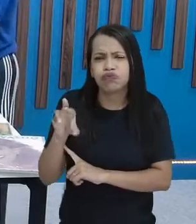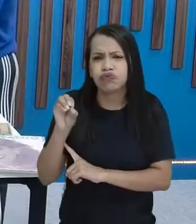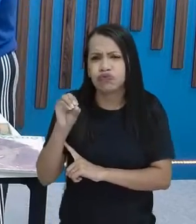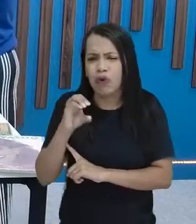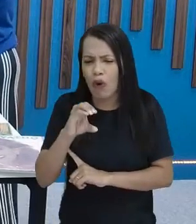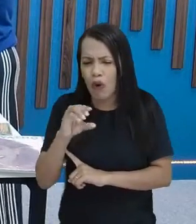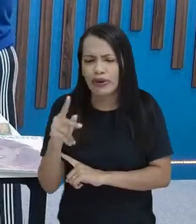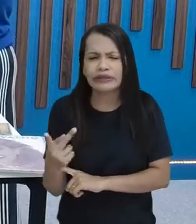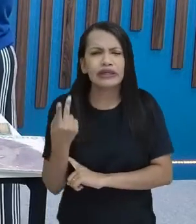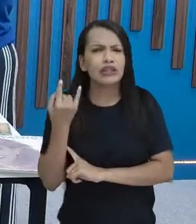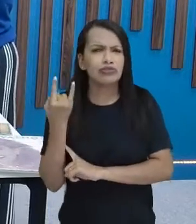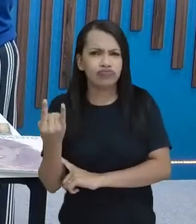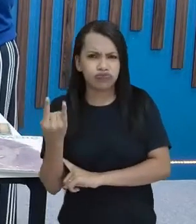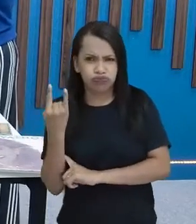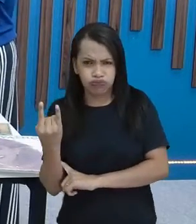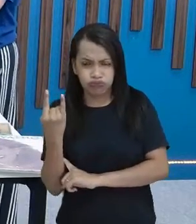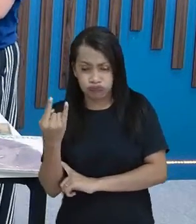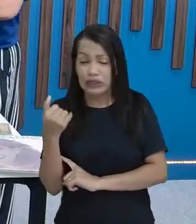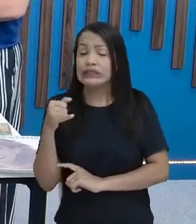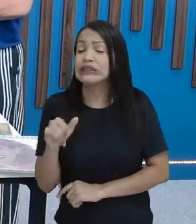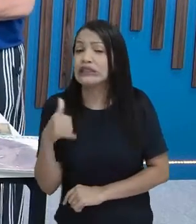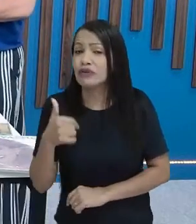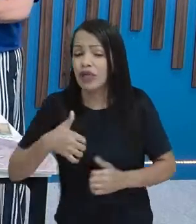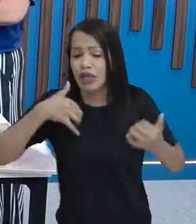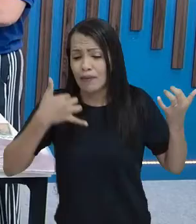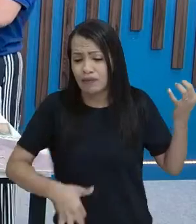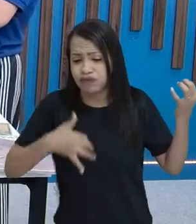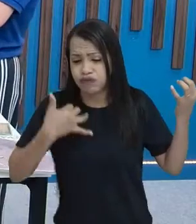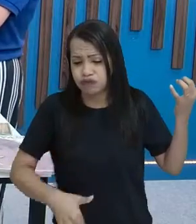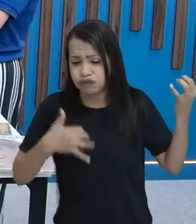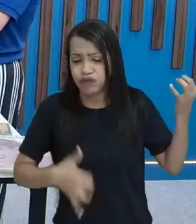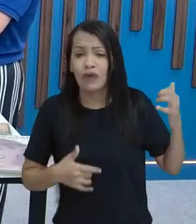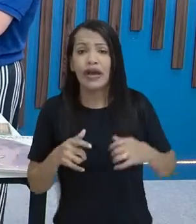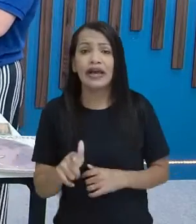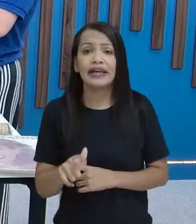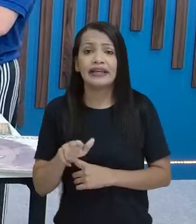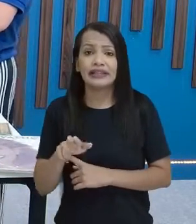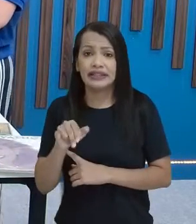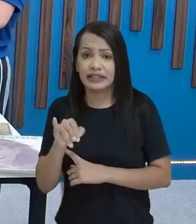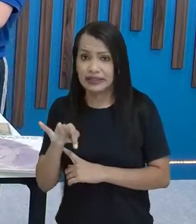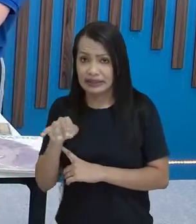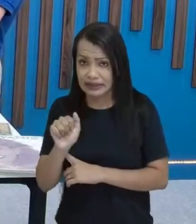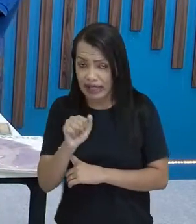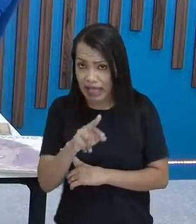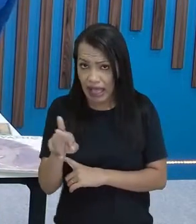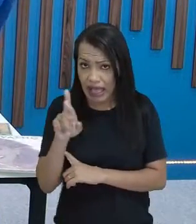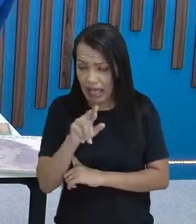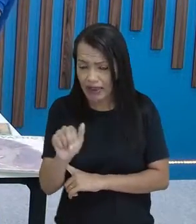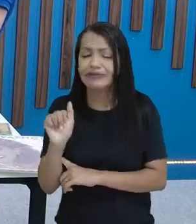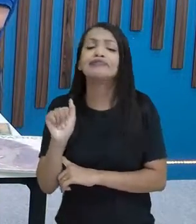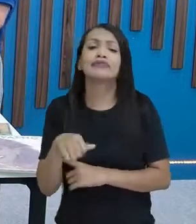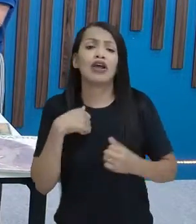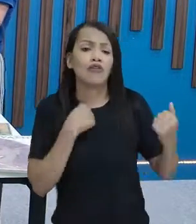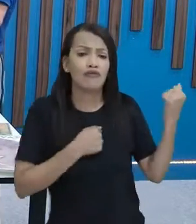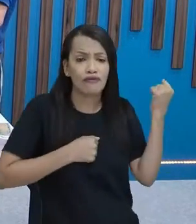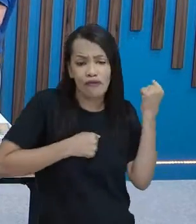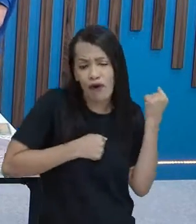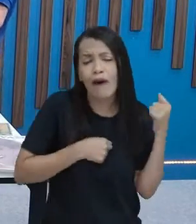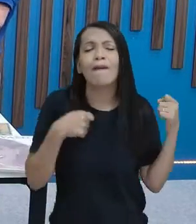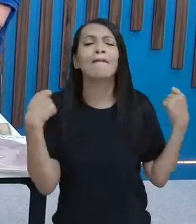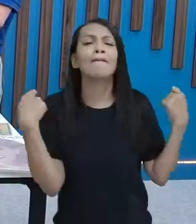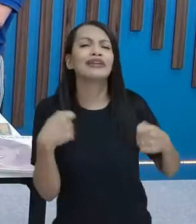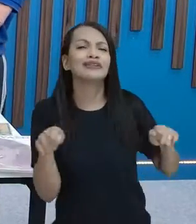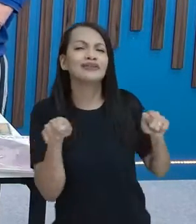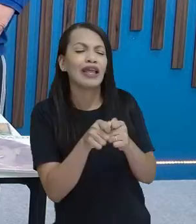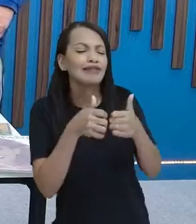a zabumba. E sem sanfona. Sanfonia. Criaram, né? Criaram. Mas não era forró, gente. Forró tem que ter sanfona e